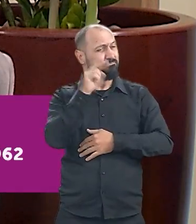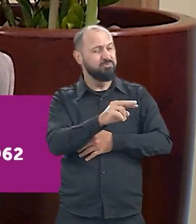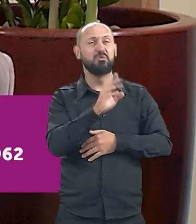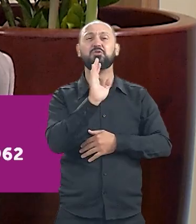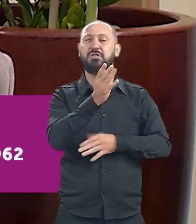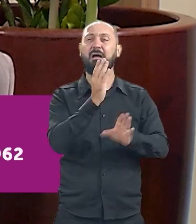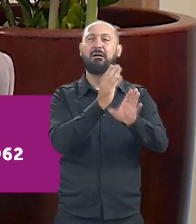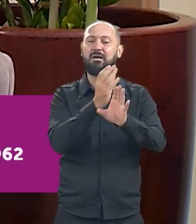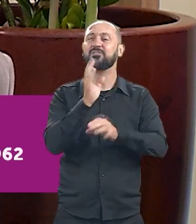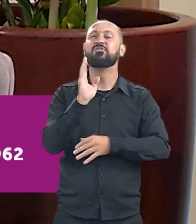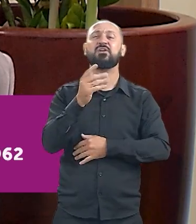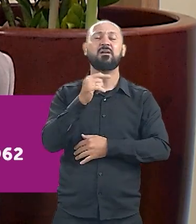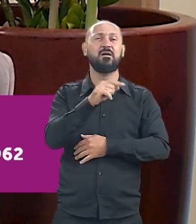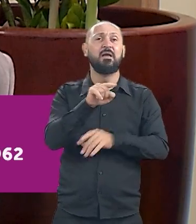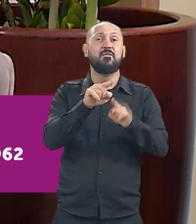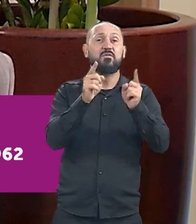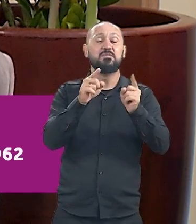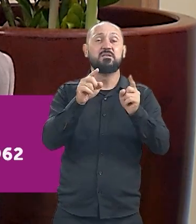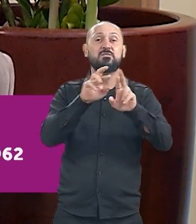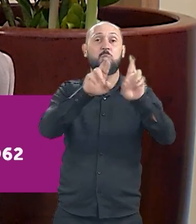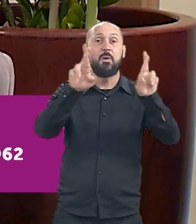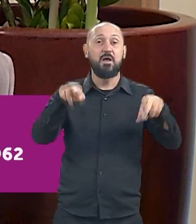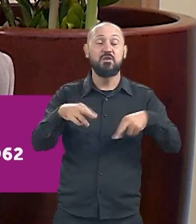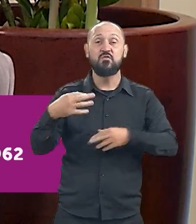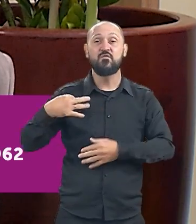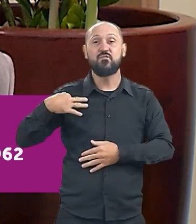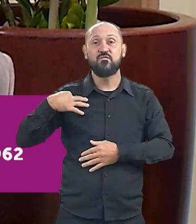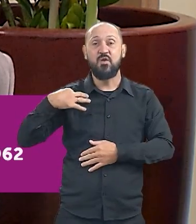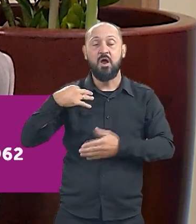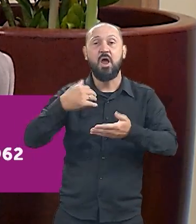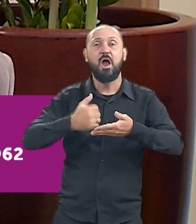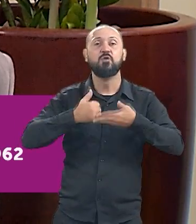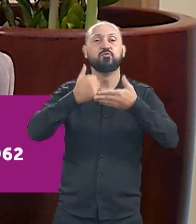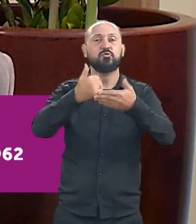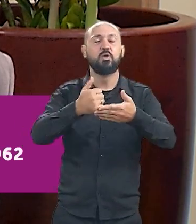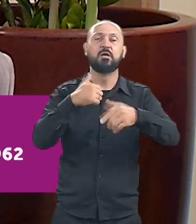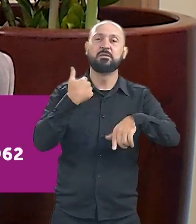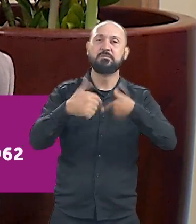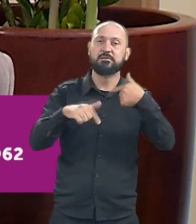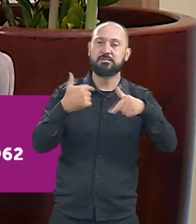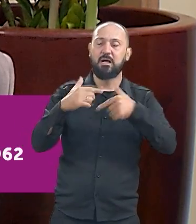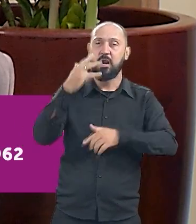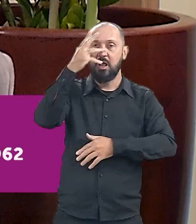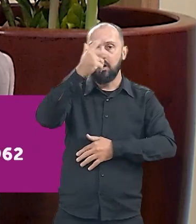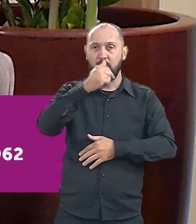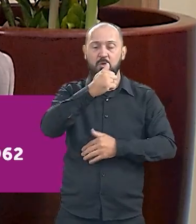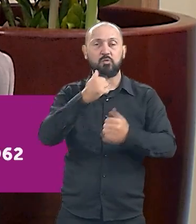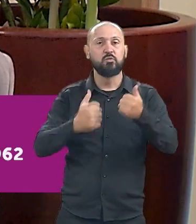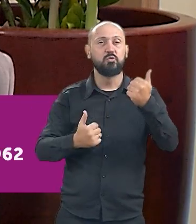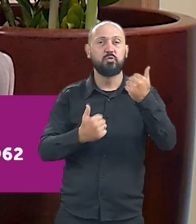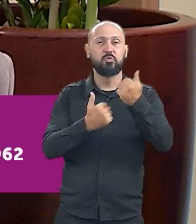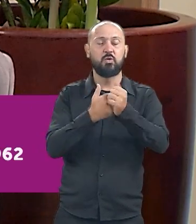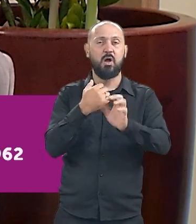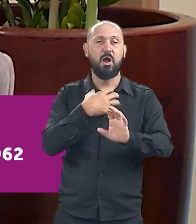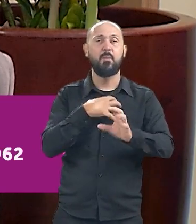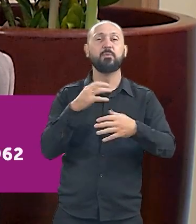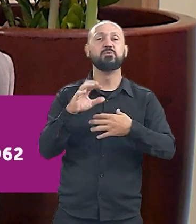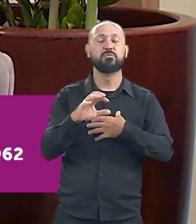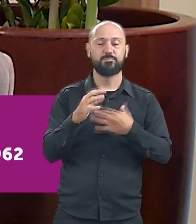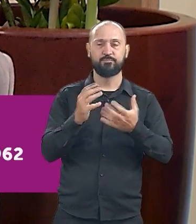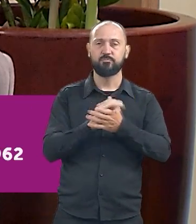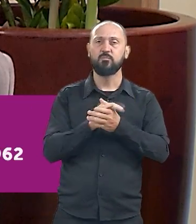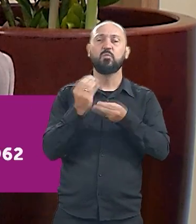dela e vocês são uma rede de voluntários que prestam esse trabalho aí tão bonito de suporte emocional. E como é que foi